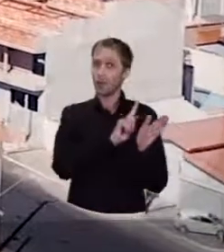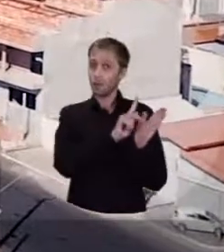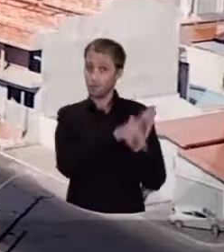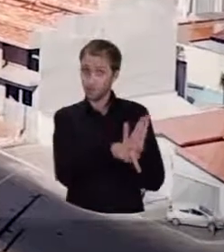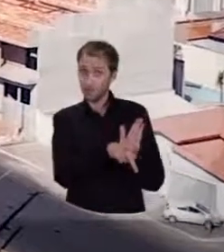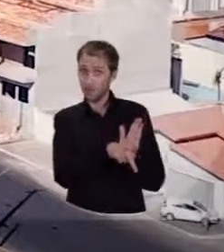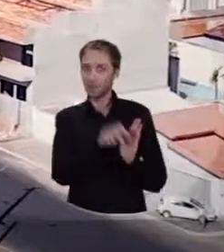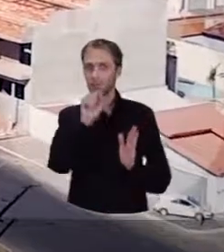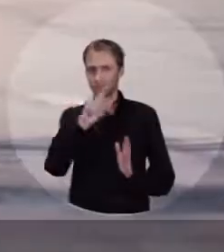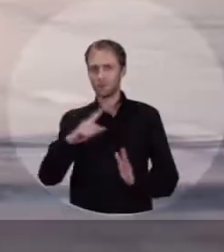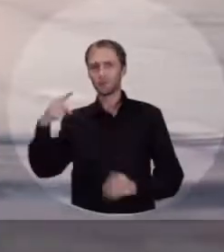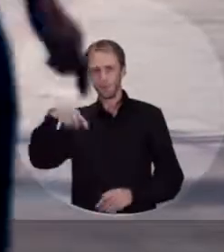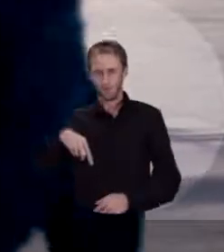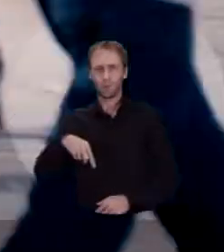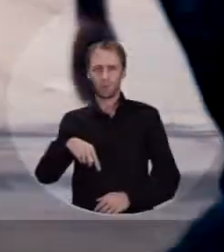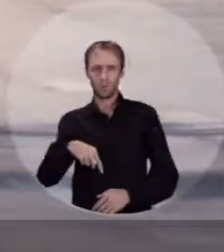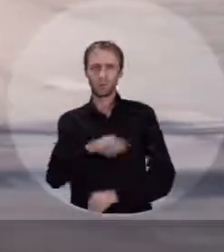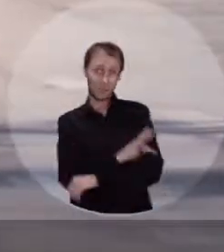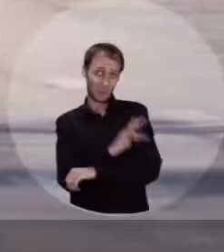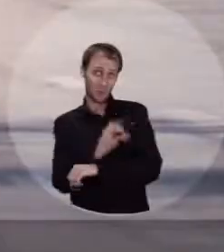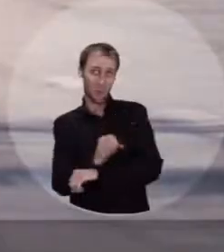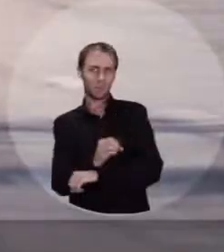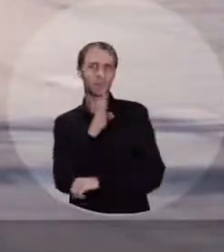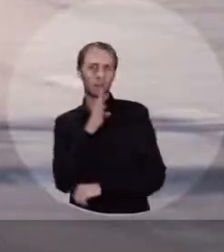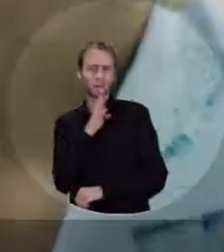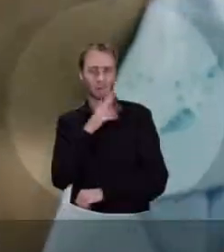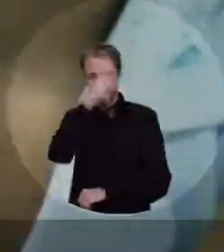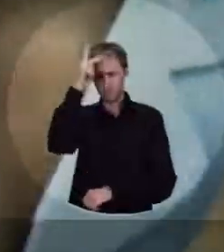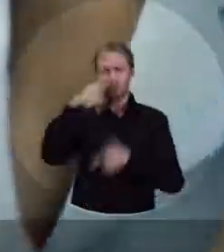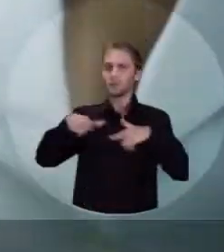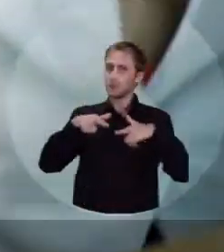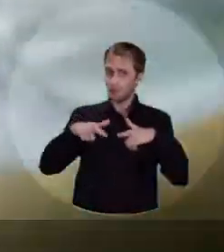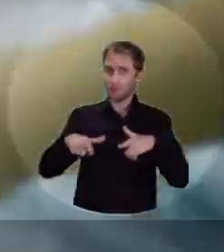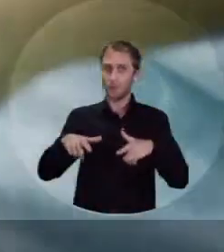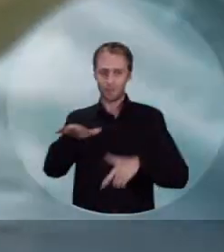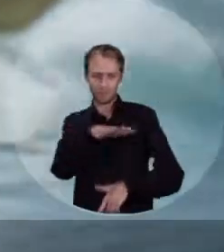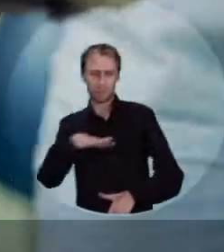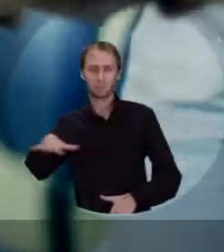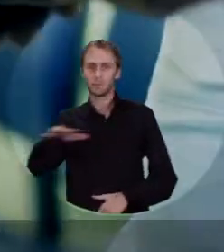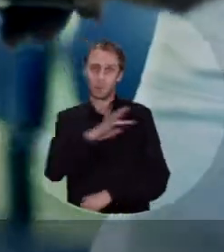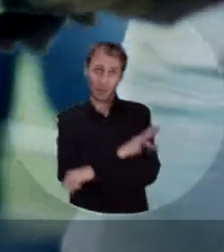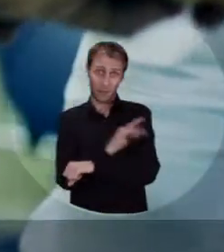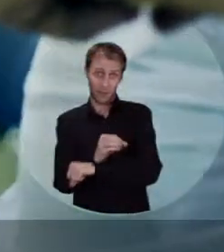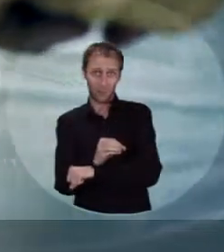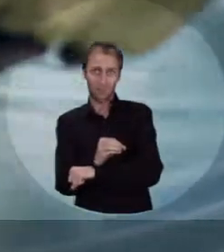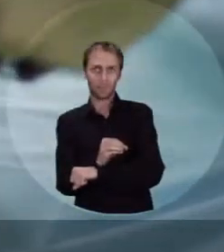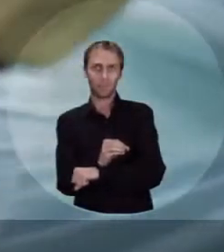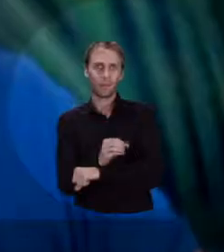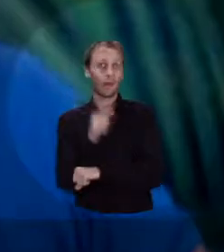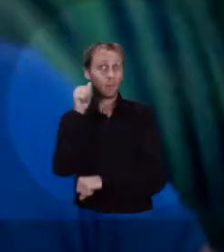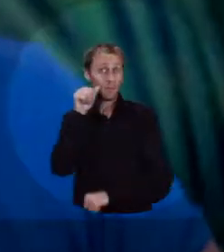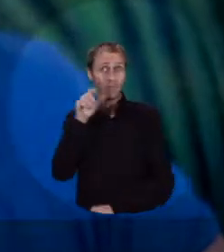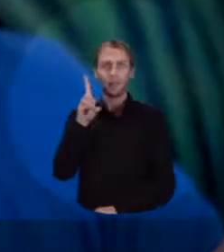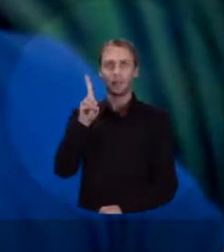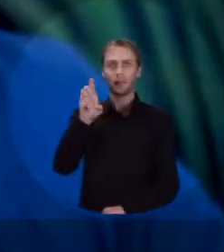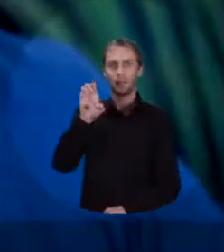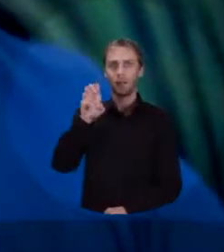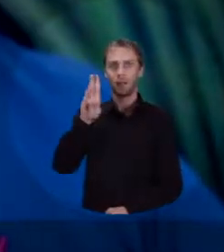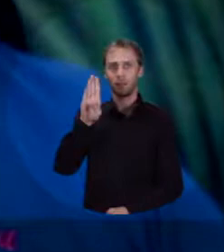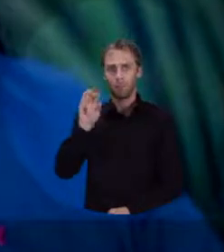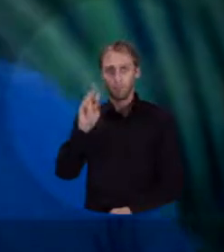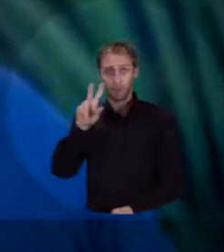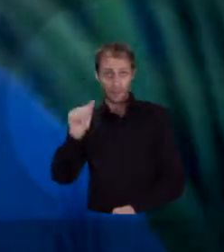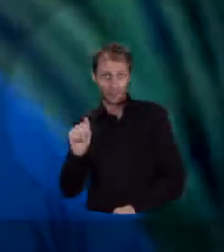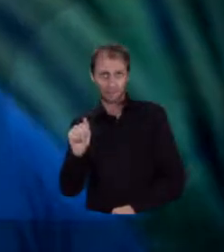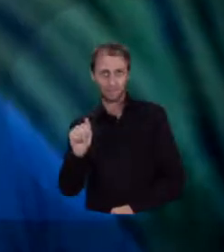Viemos até Gurupi, na região sul do estado, para conhecer quem se dedica para servir o cidadão tocantinense. Gente como a Débora.